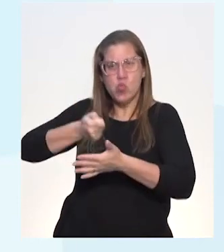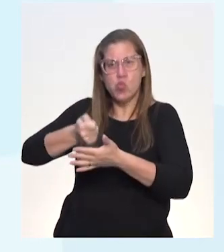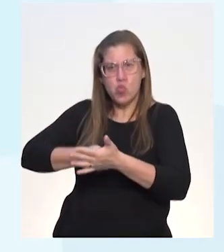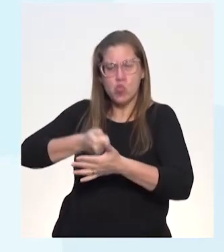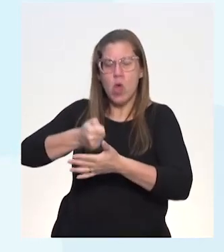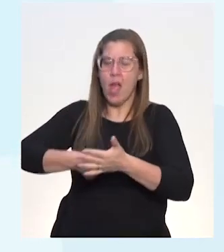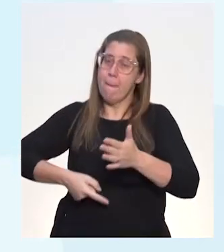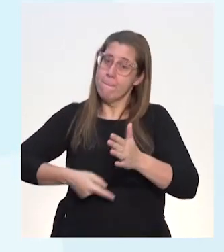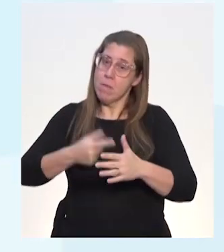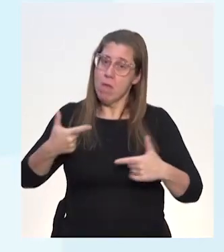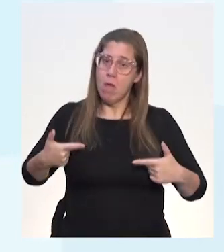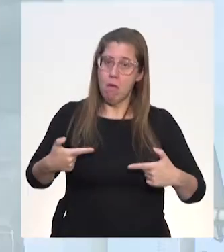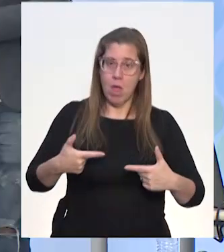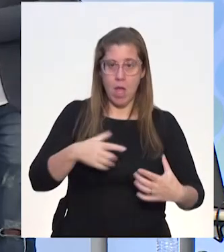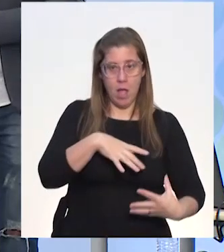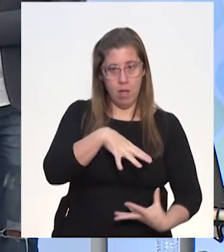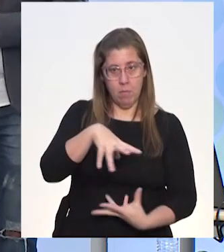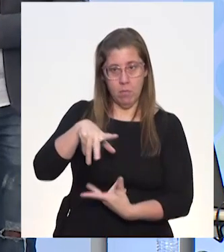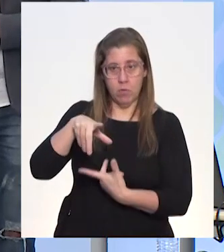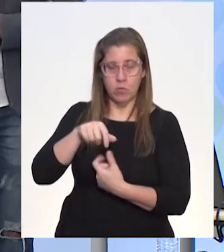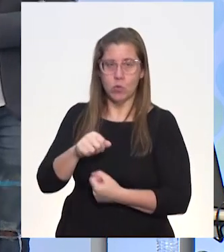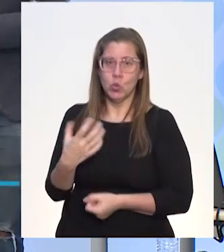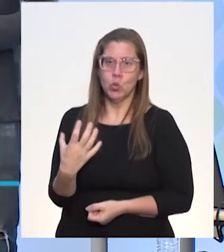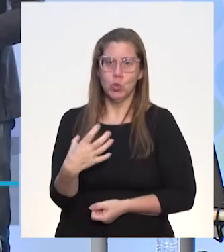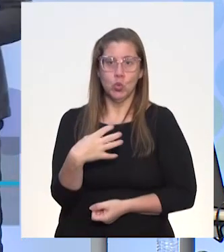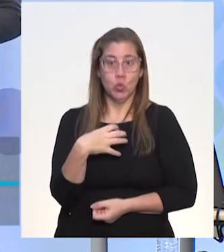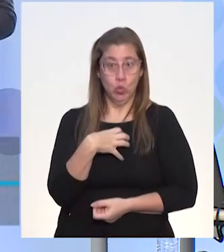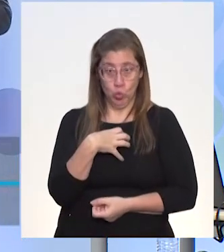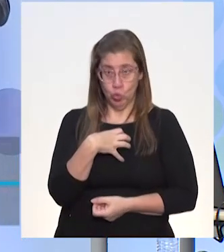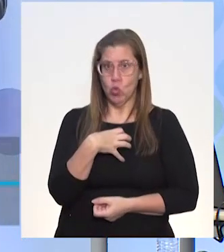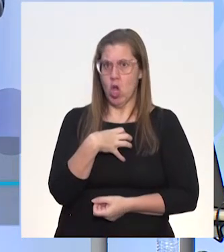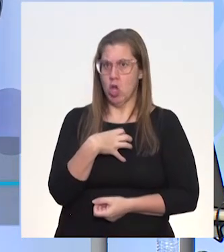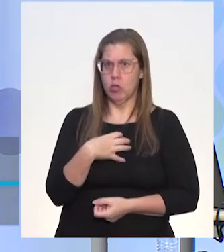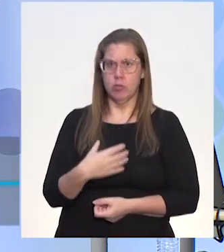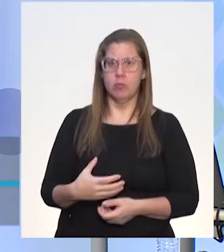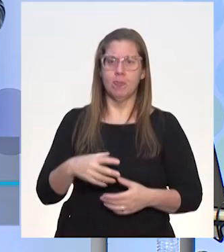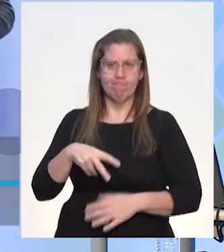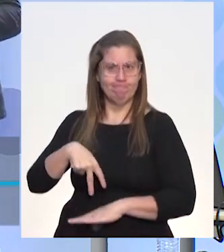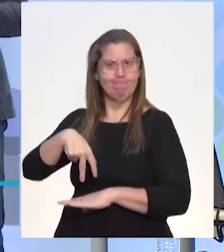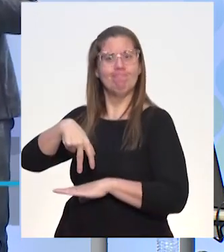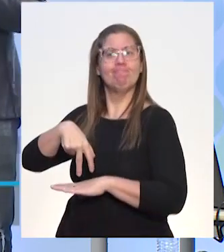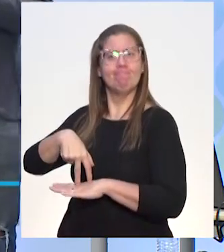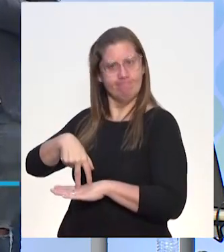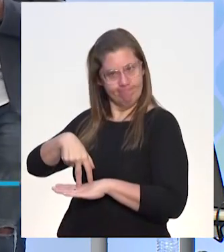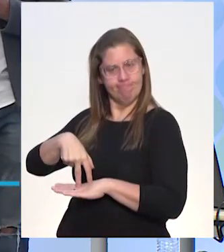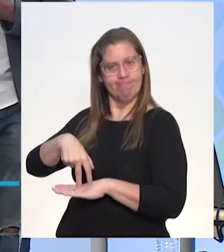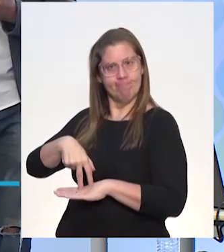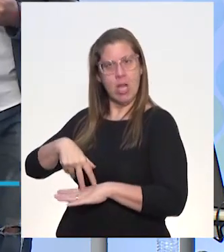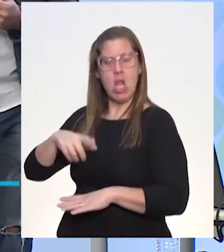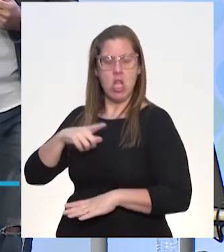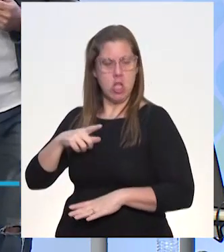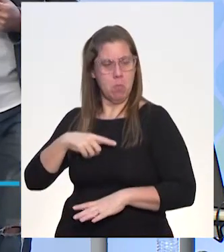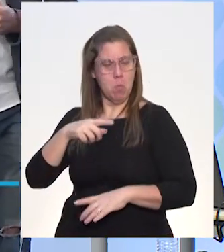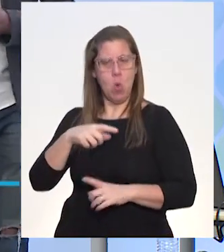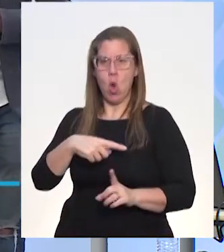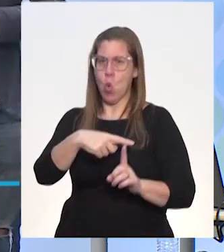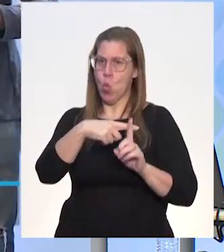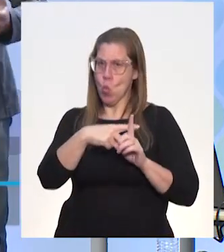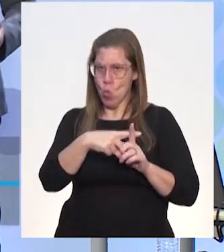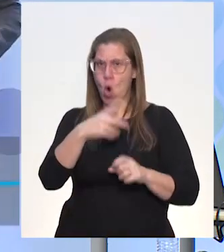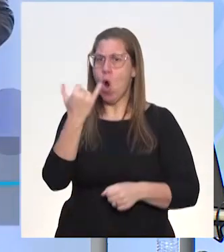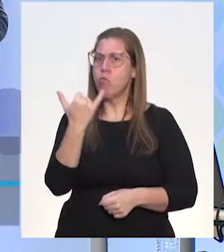Primeira Guerra Mundial de uma forma extremamente destacada, ao ponto até de ter uma cruz de ferro,